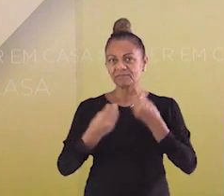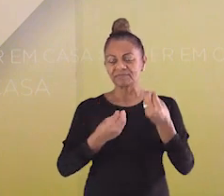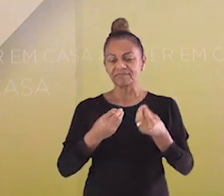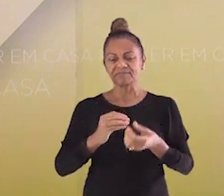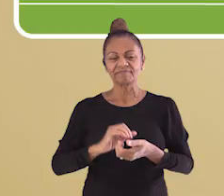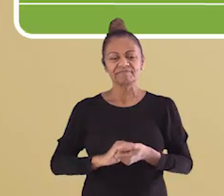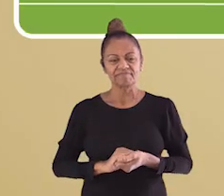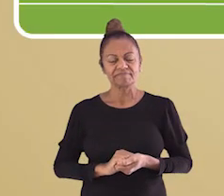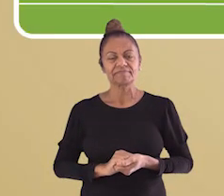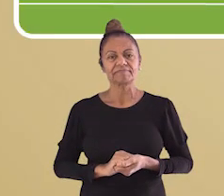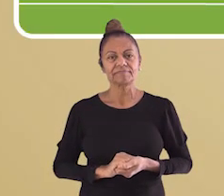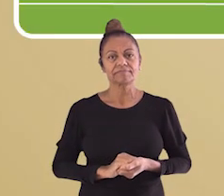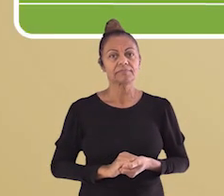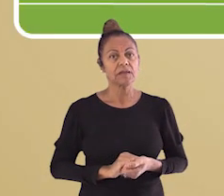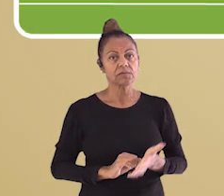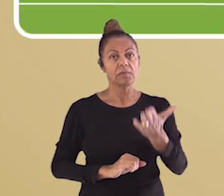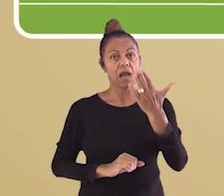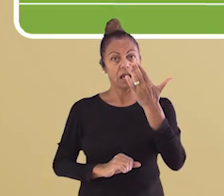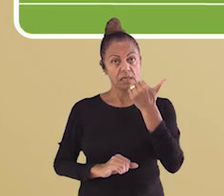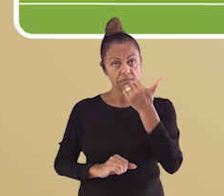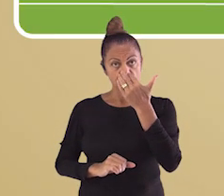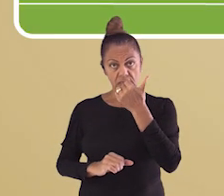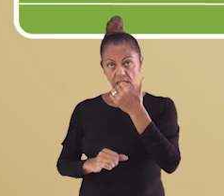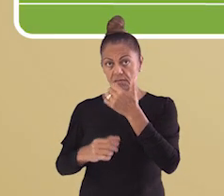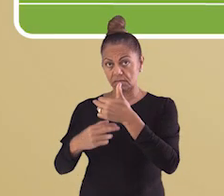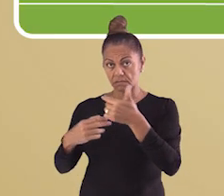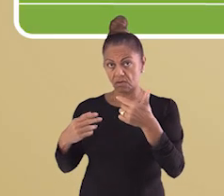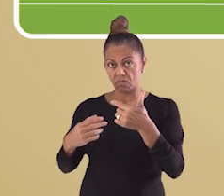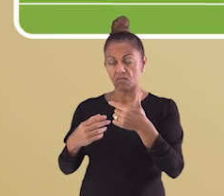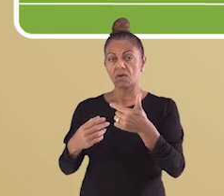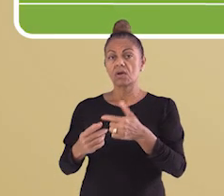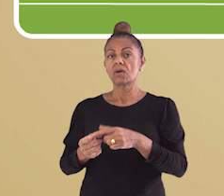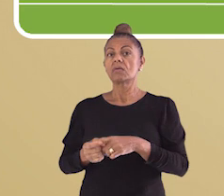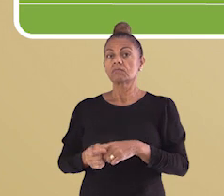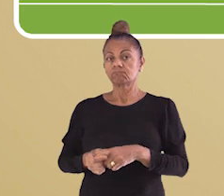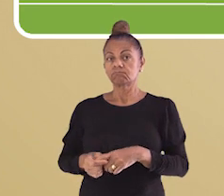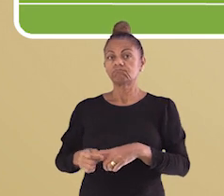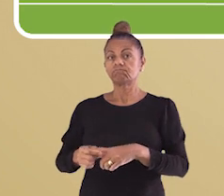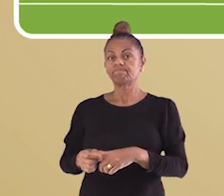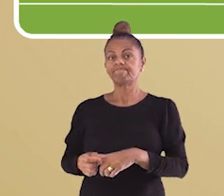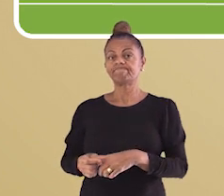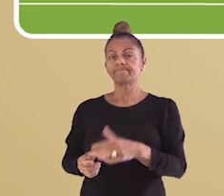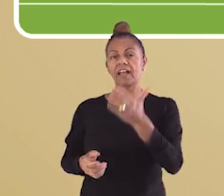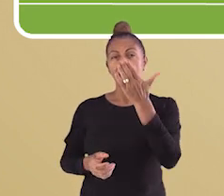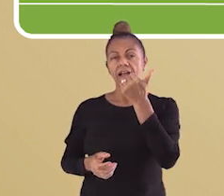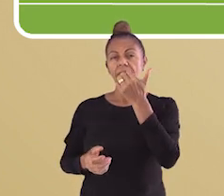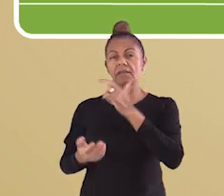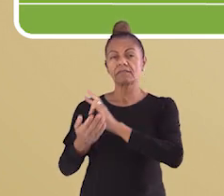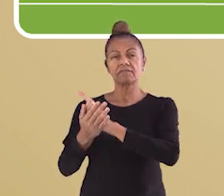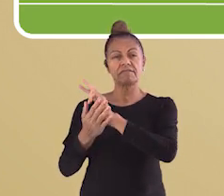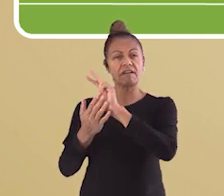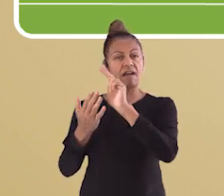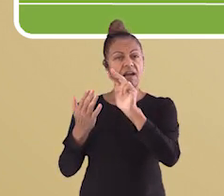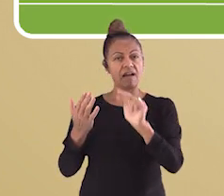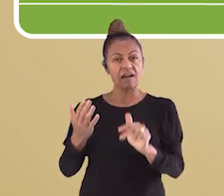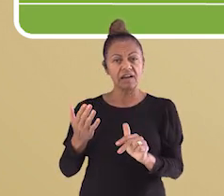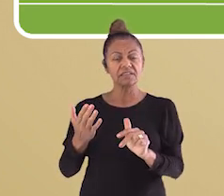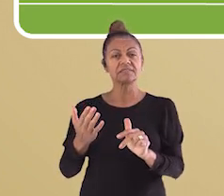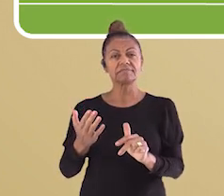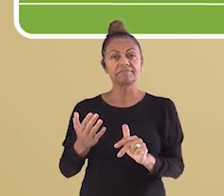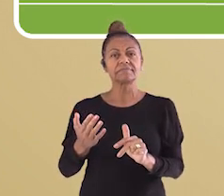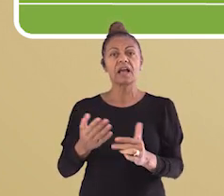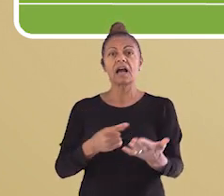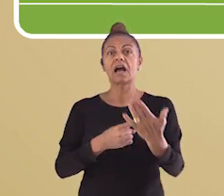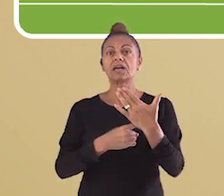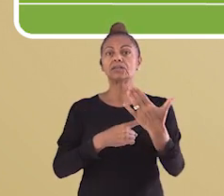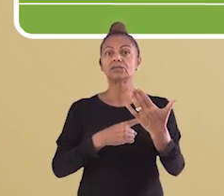corrigir? Bom, a resposta que a gente traz é a seguinte. Uma alimentação com diferentes alimentos traz uma grande variedade de nutrientes que